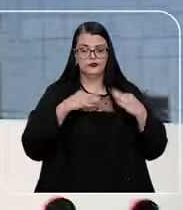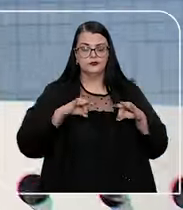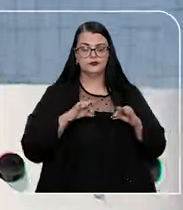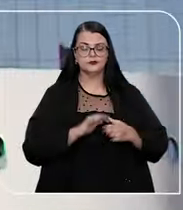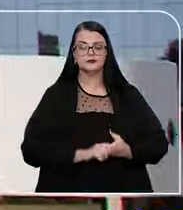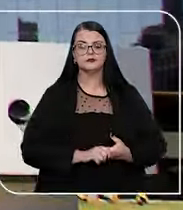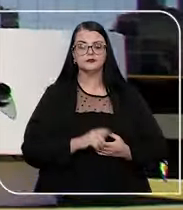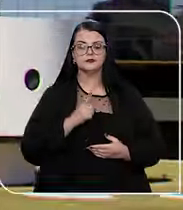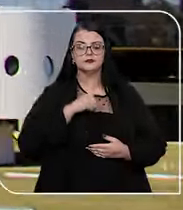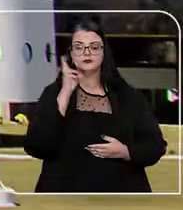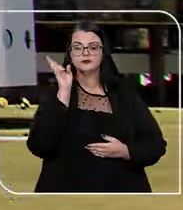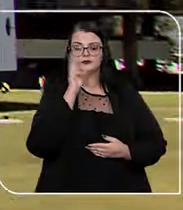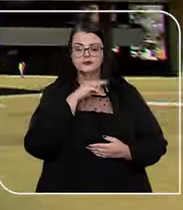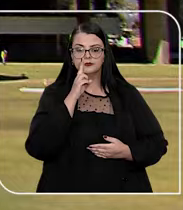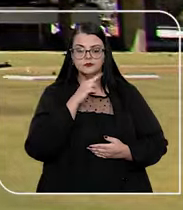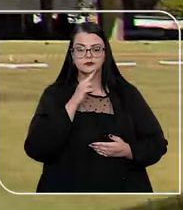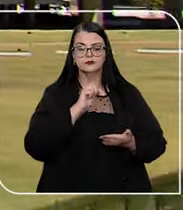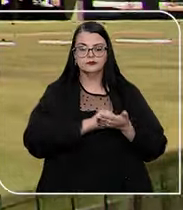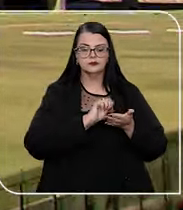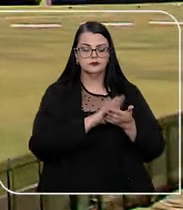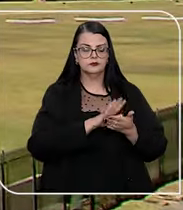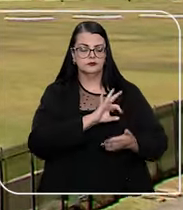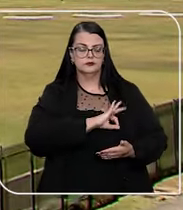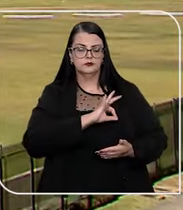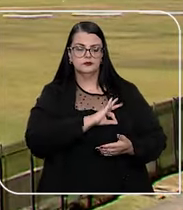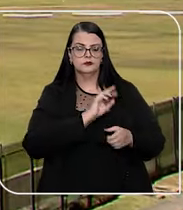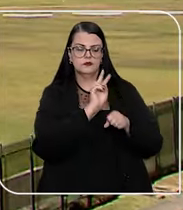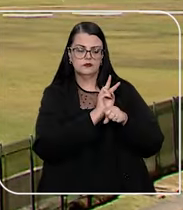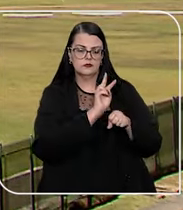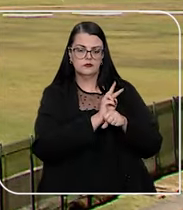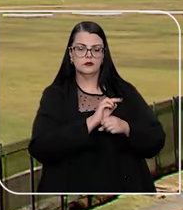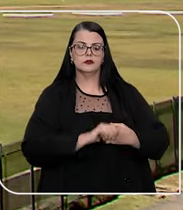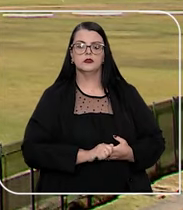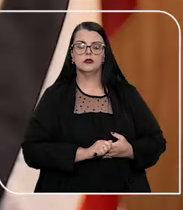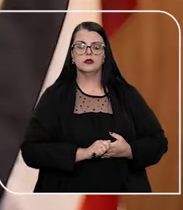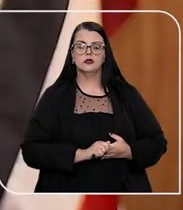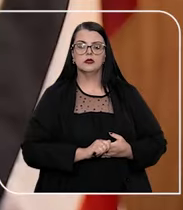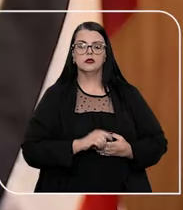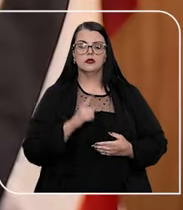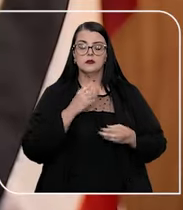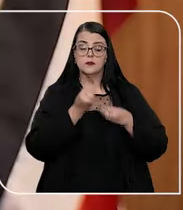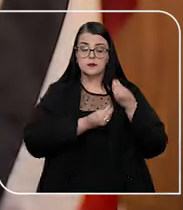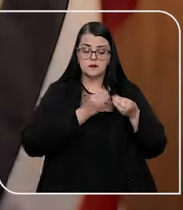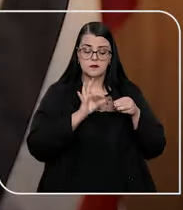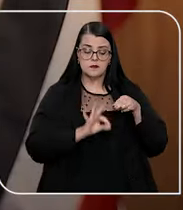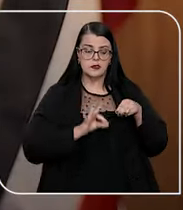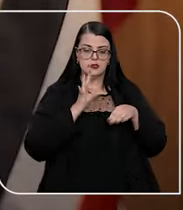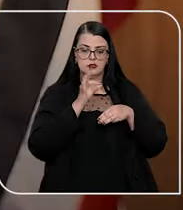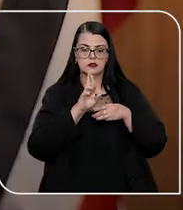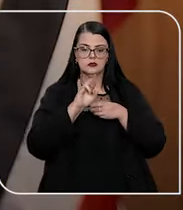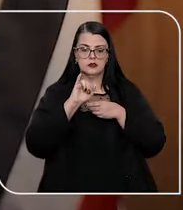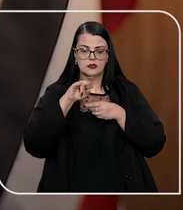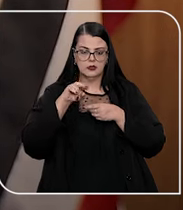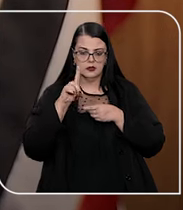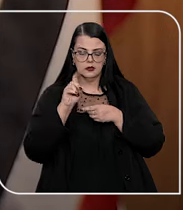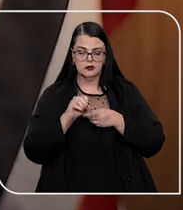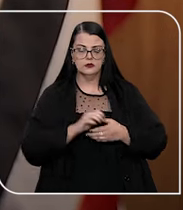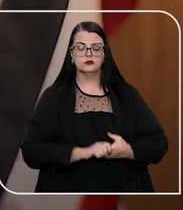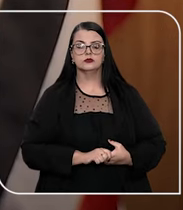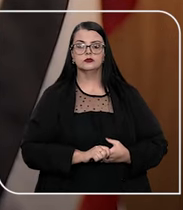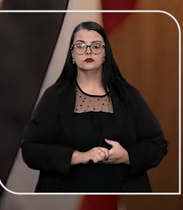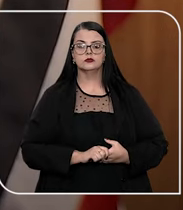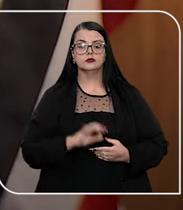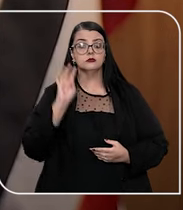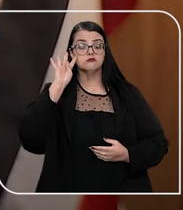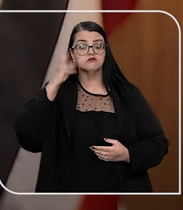provas demonstravam A Urgência da decretação da prisão preventiva pelo exposto o ministro Reinaldo Soares da